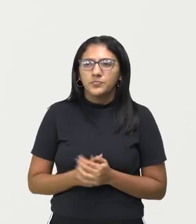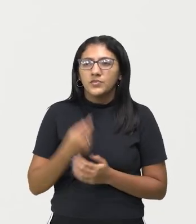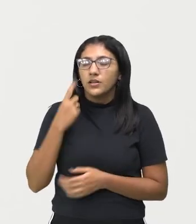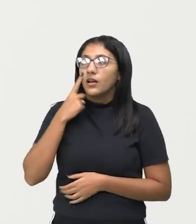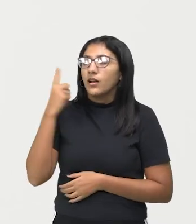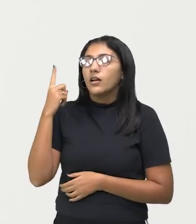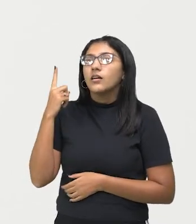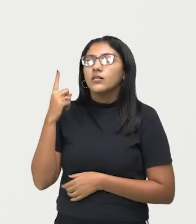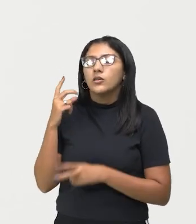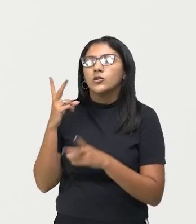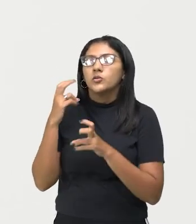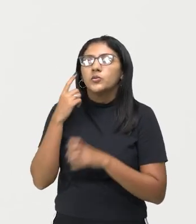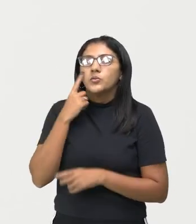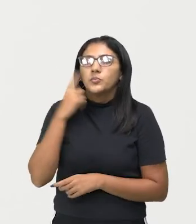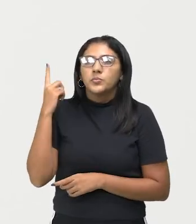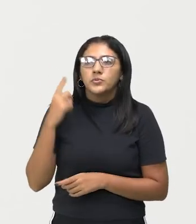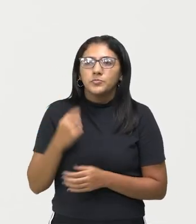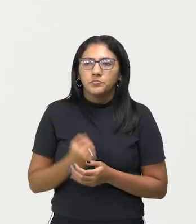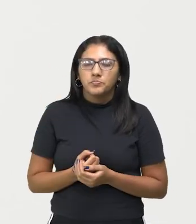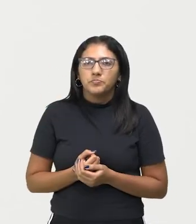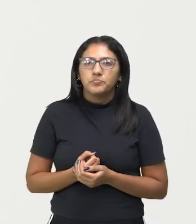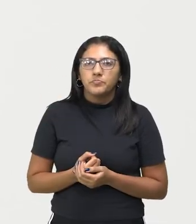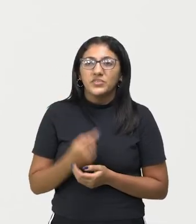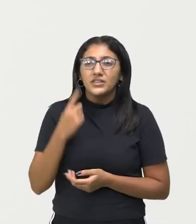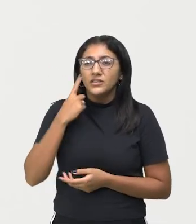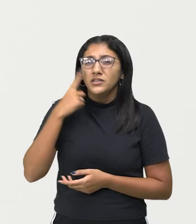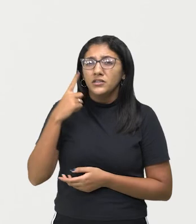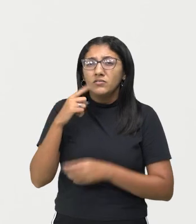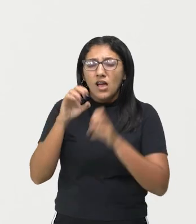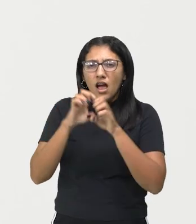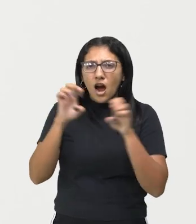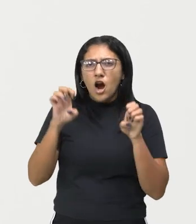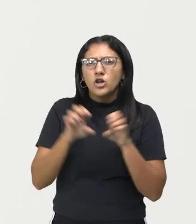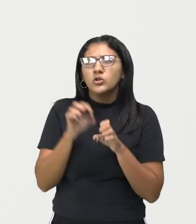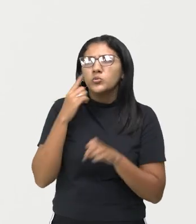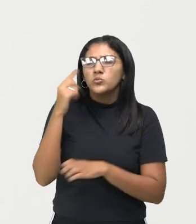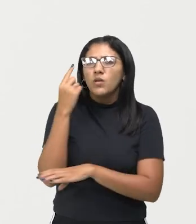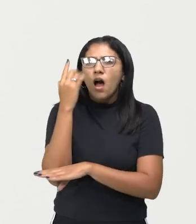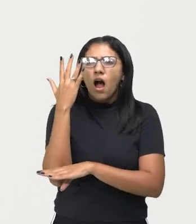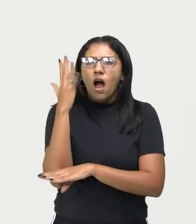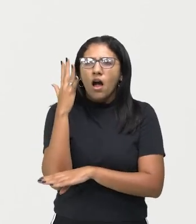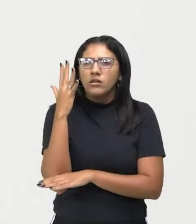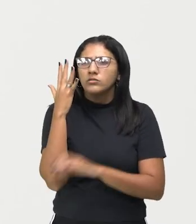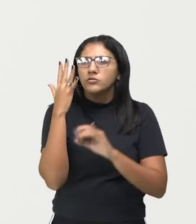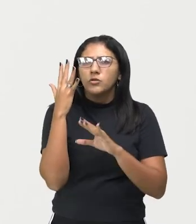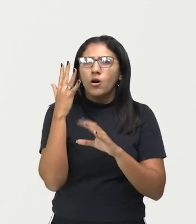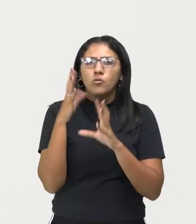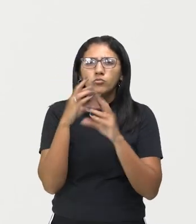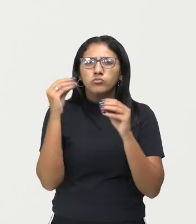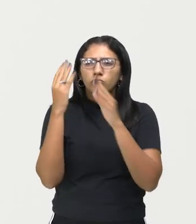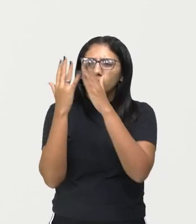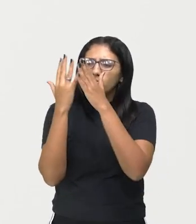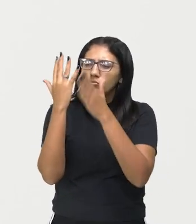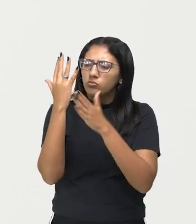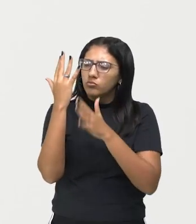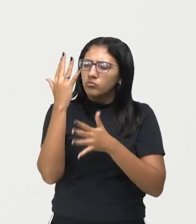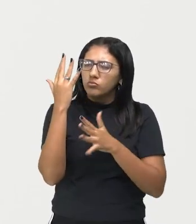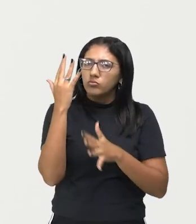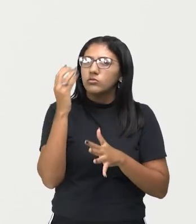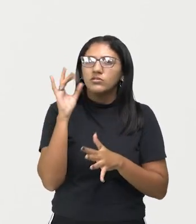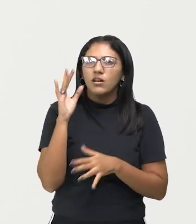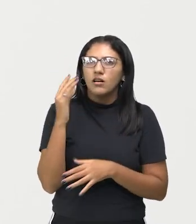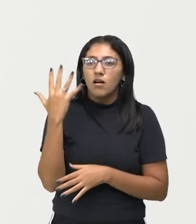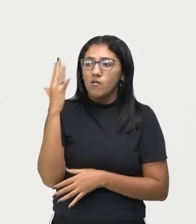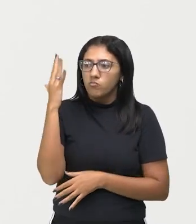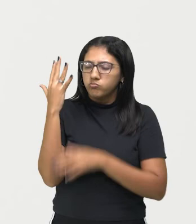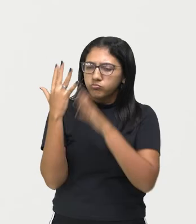que a gente observa aqui na imagem. Então, a gente verifica a estrutura de uma árvore. Parece que ela só perdeu as folhas, mas não. Ela está morta,